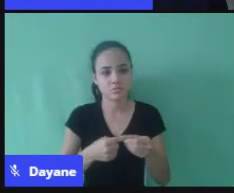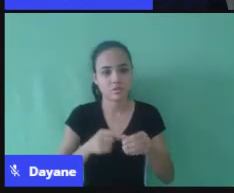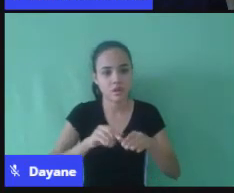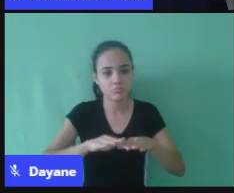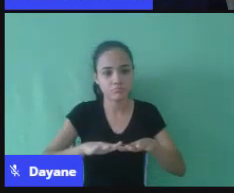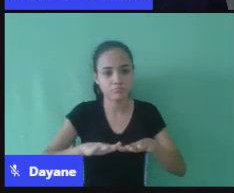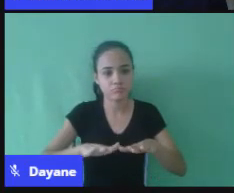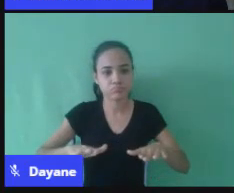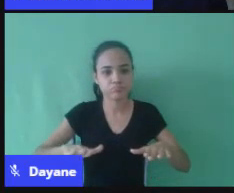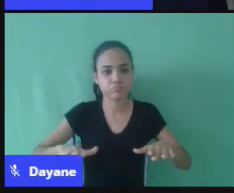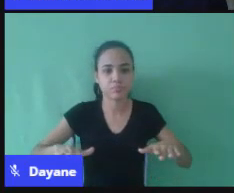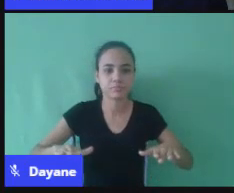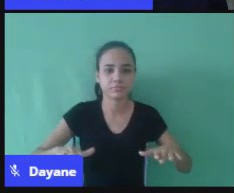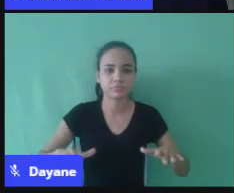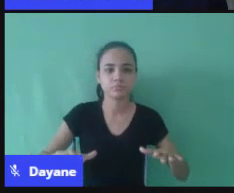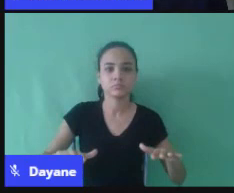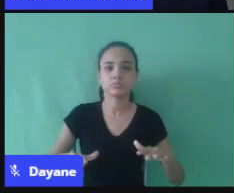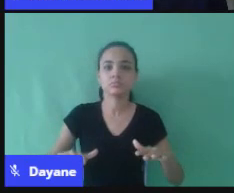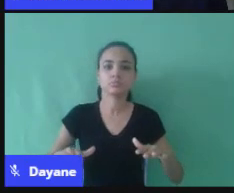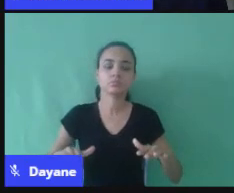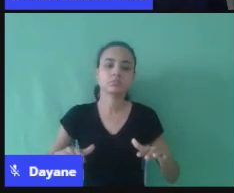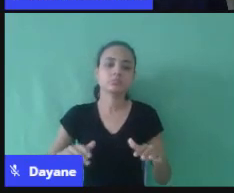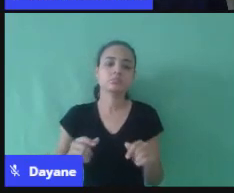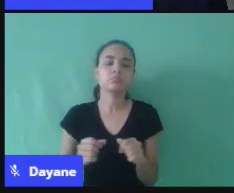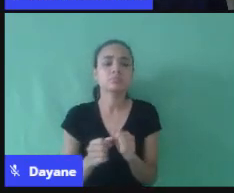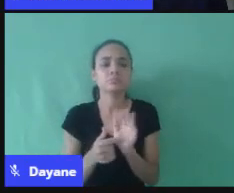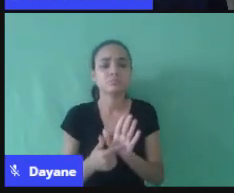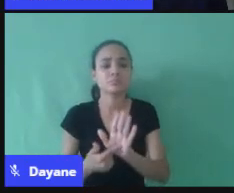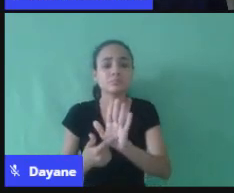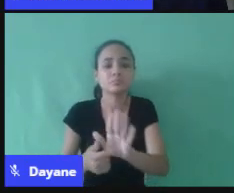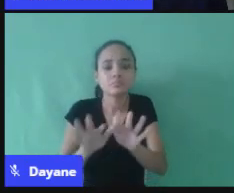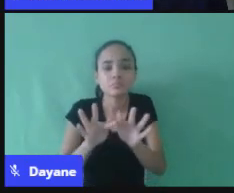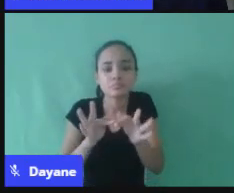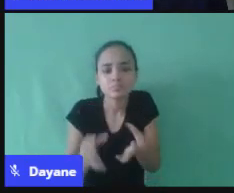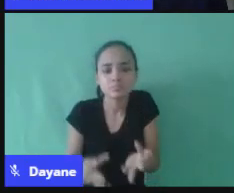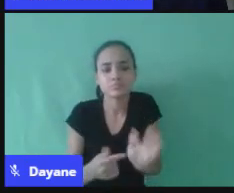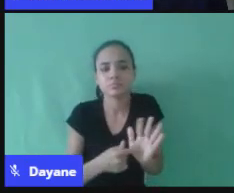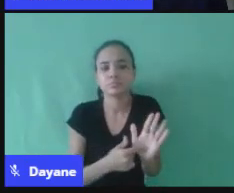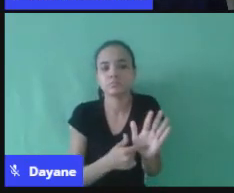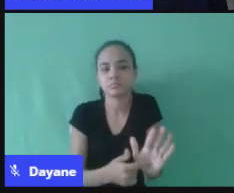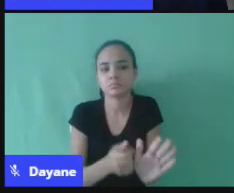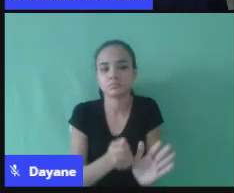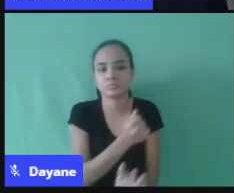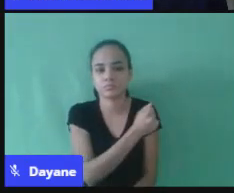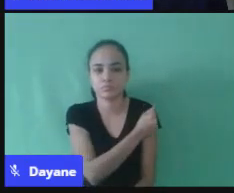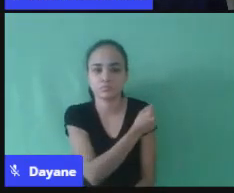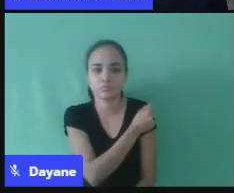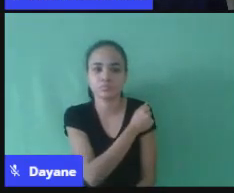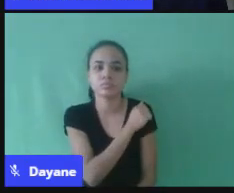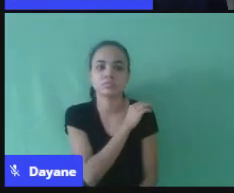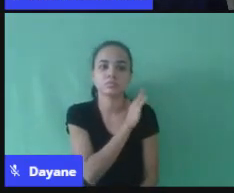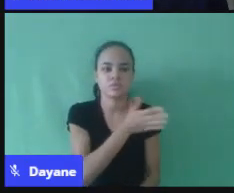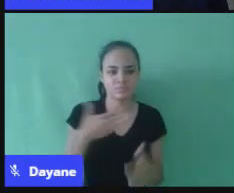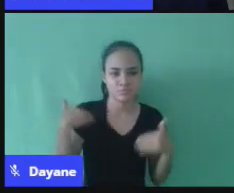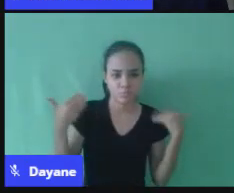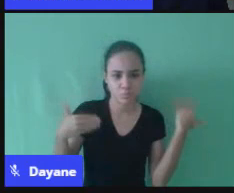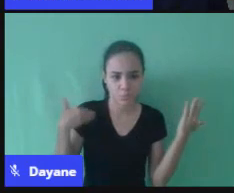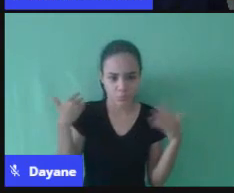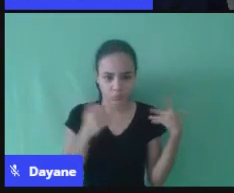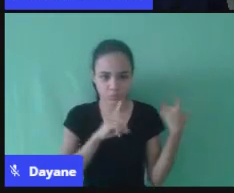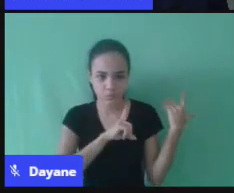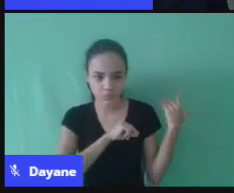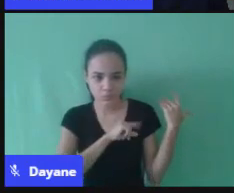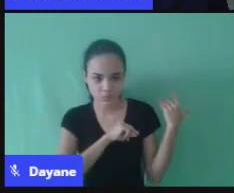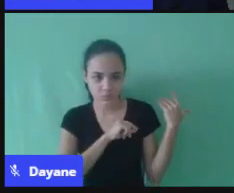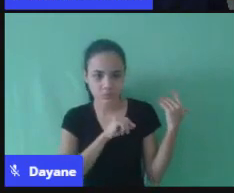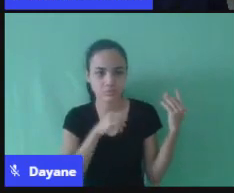alunos, se eu estiver lá, né, quem já passeou, foi lá para o CDB, é um dos pontos mais altos de Campo